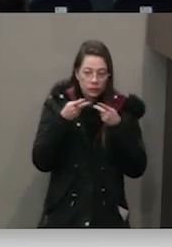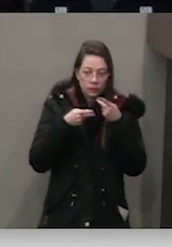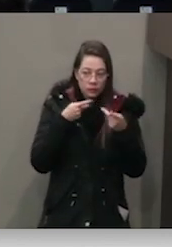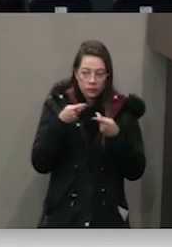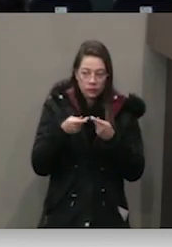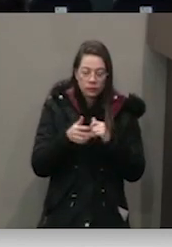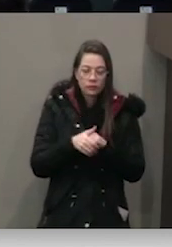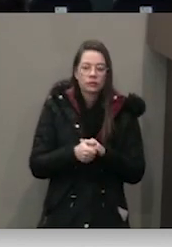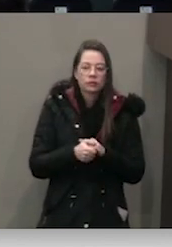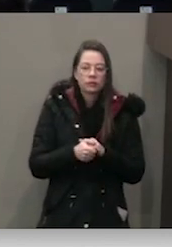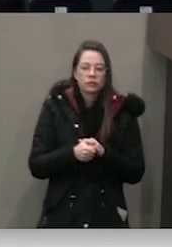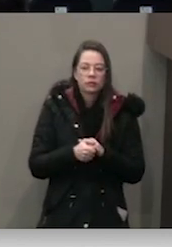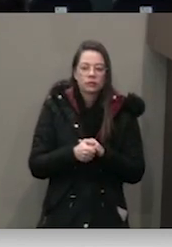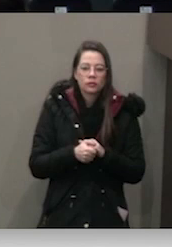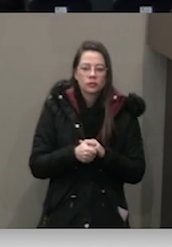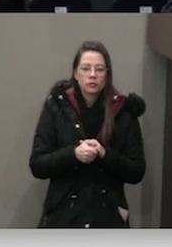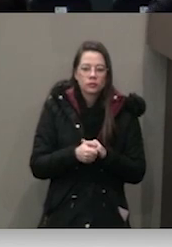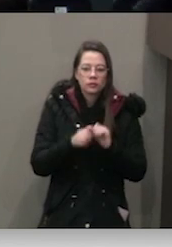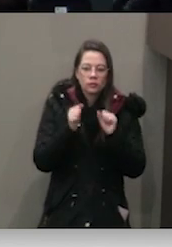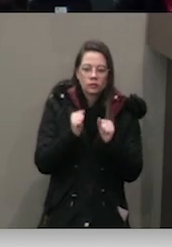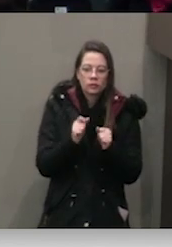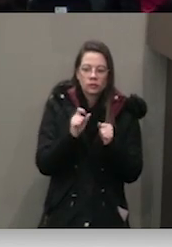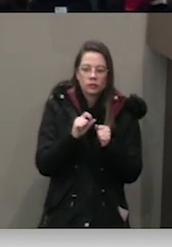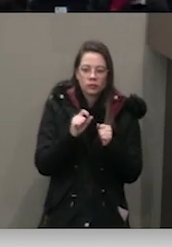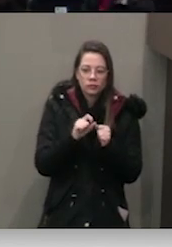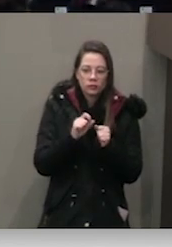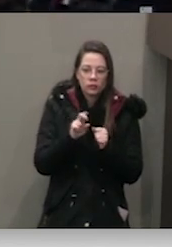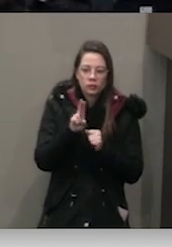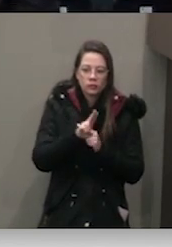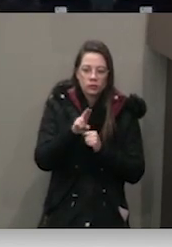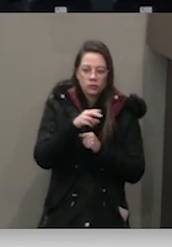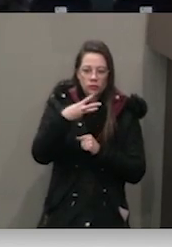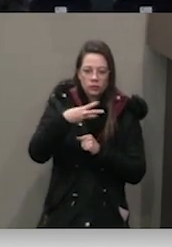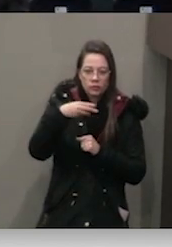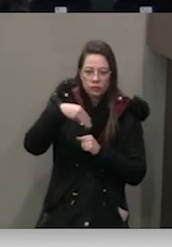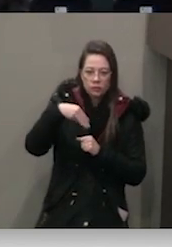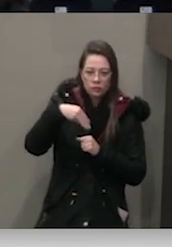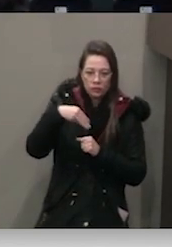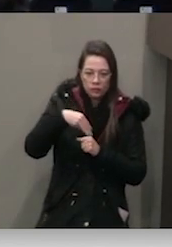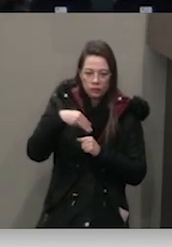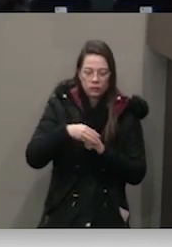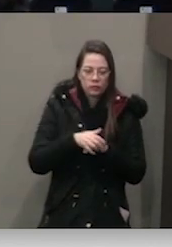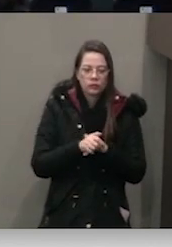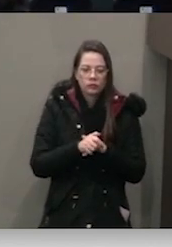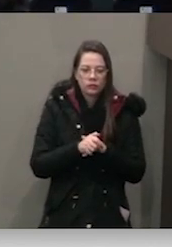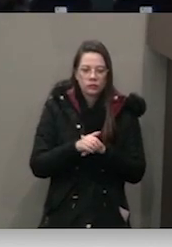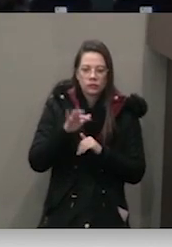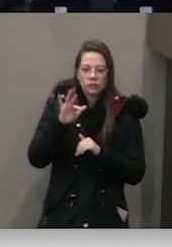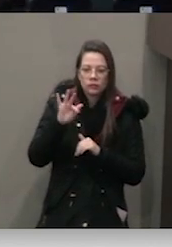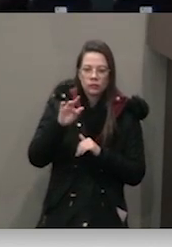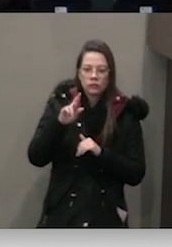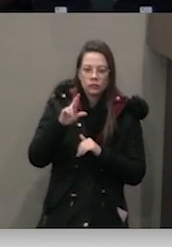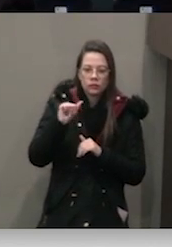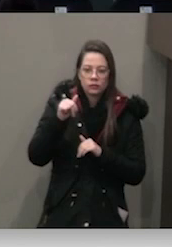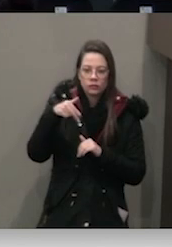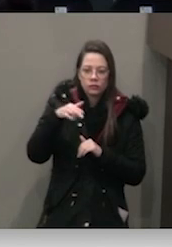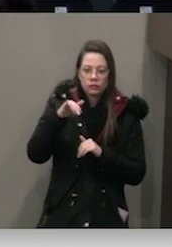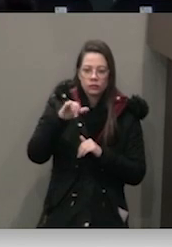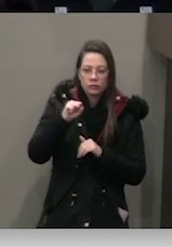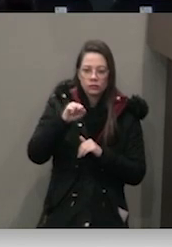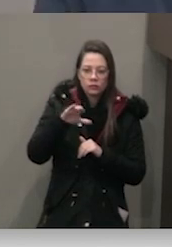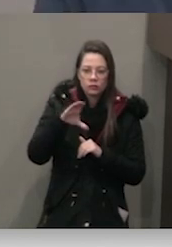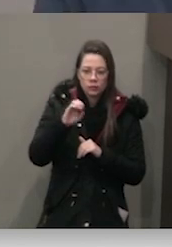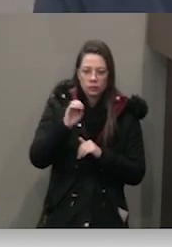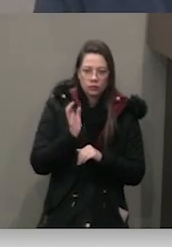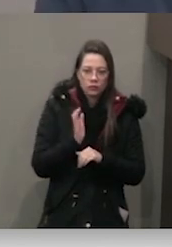manifestar, pode fazer uso de 3 minutos. O Francisco, nosso